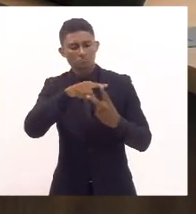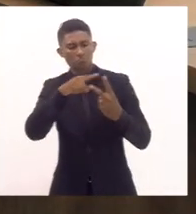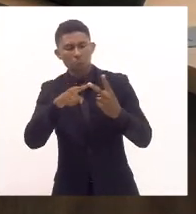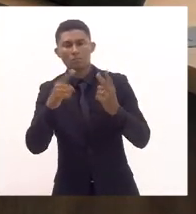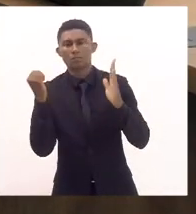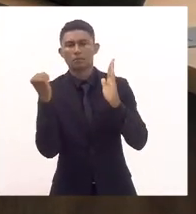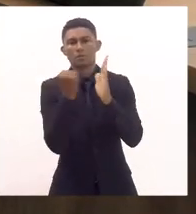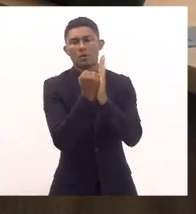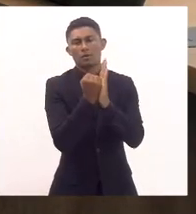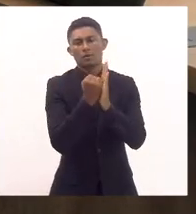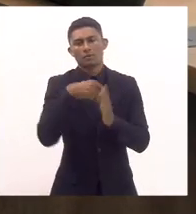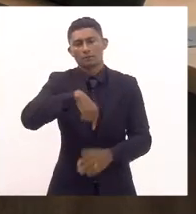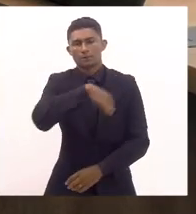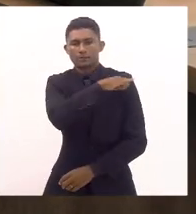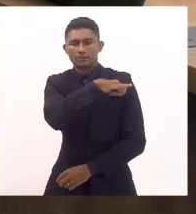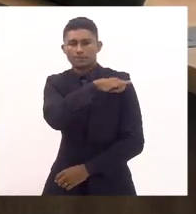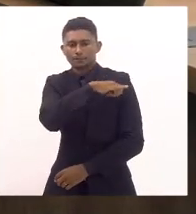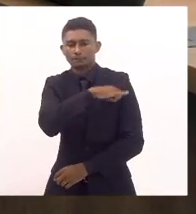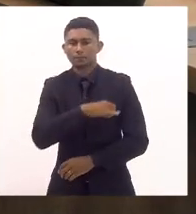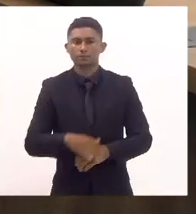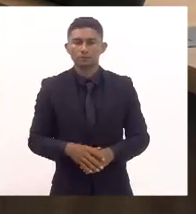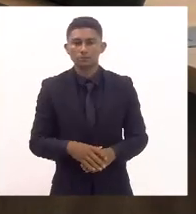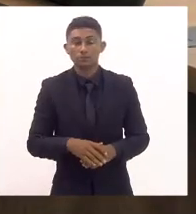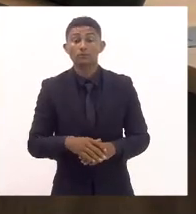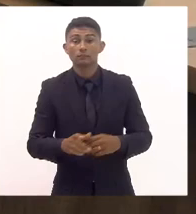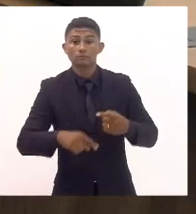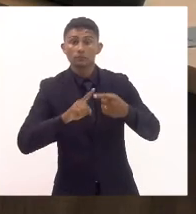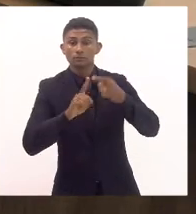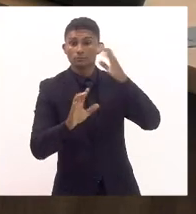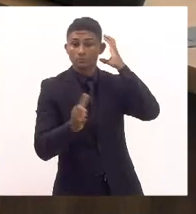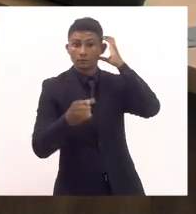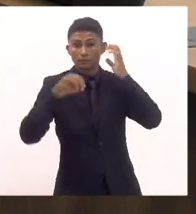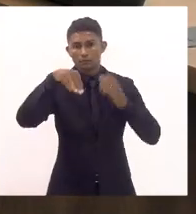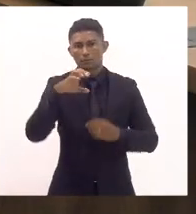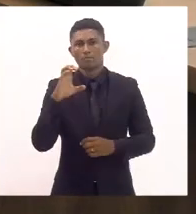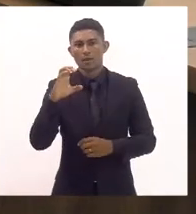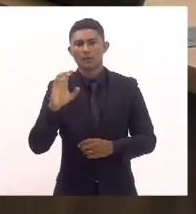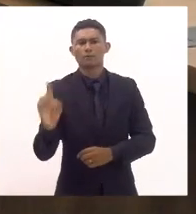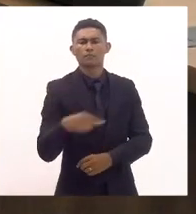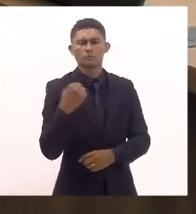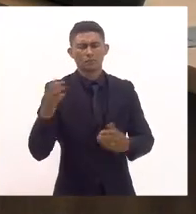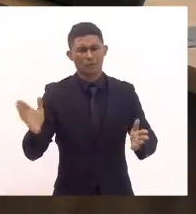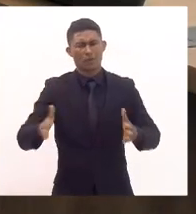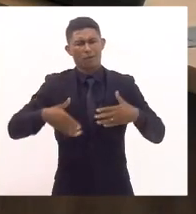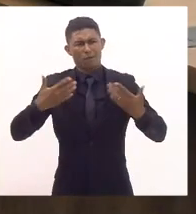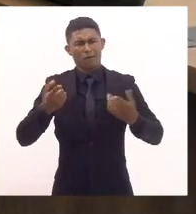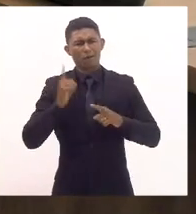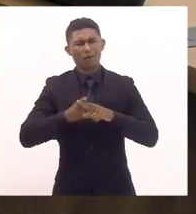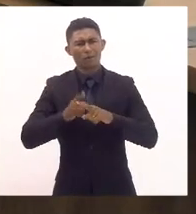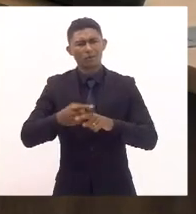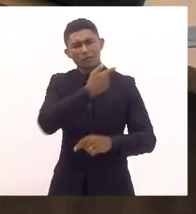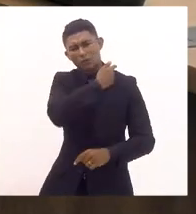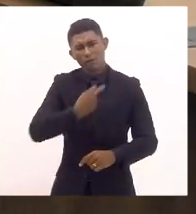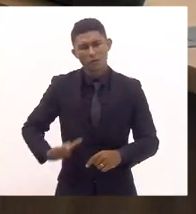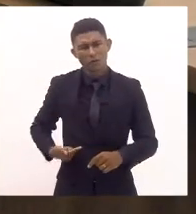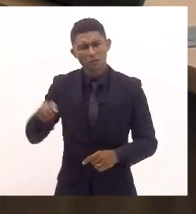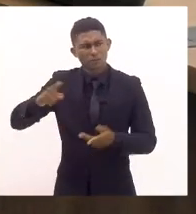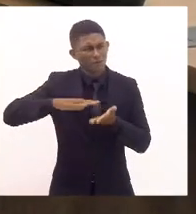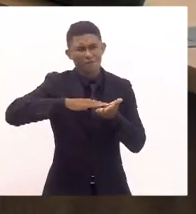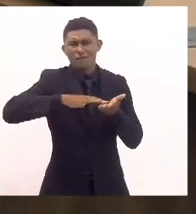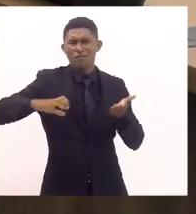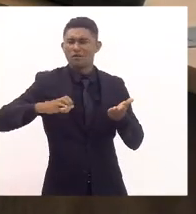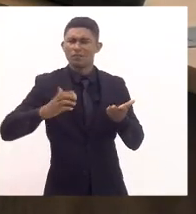ao primeiro projeto da Rádio MEC Deputado André Ceciliano para nossa surpresa estarrecimento ele foi objeto de um veto do governador